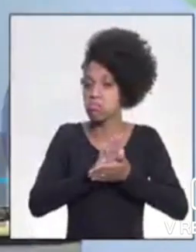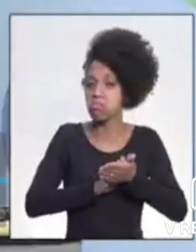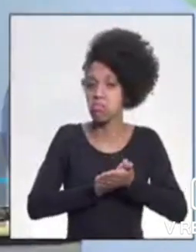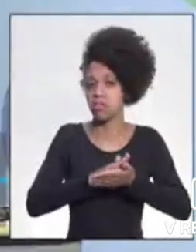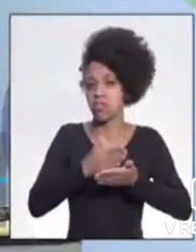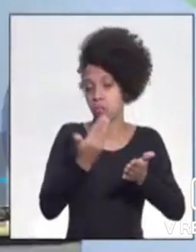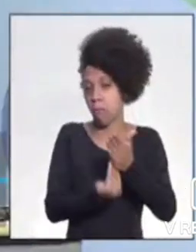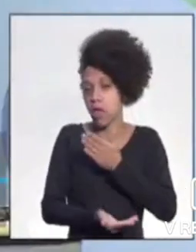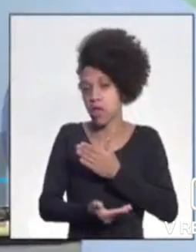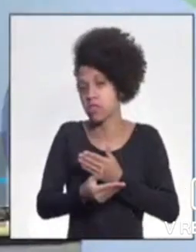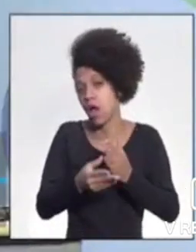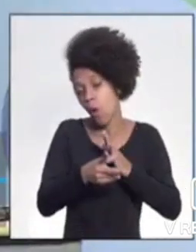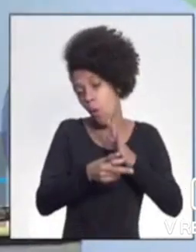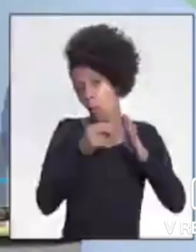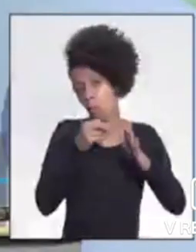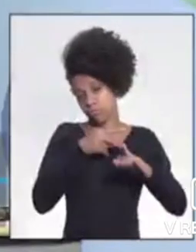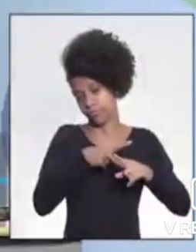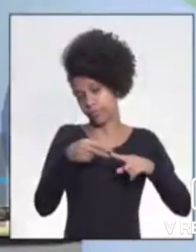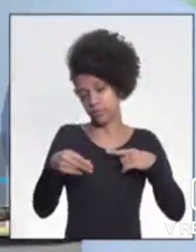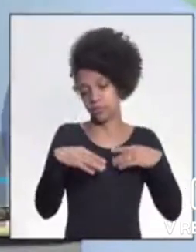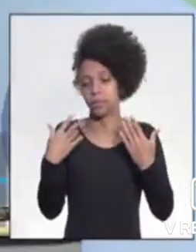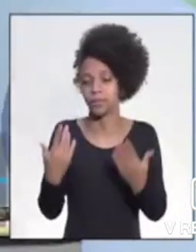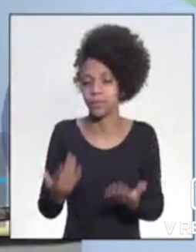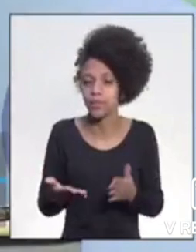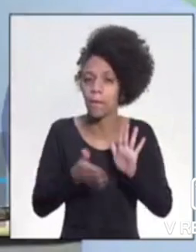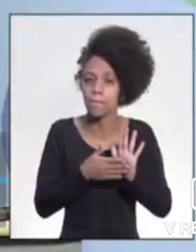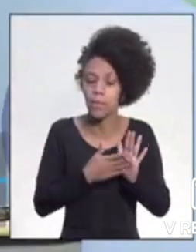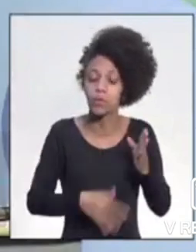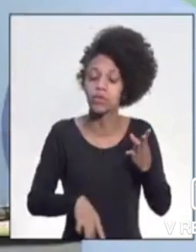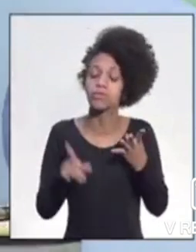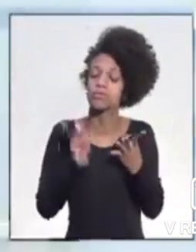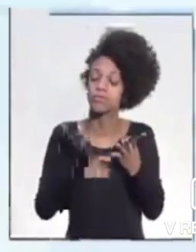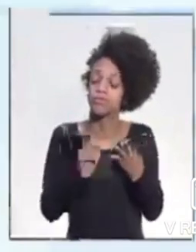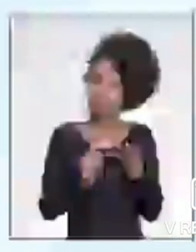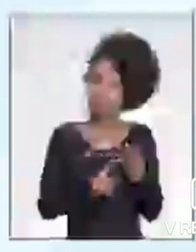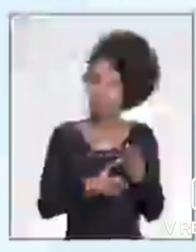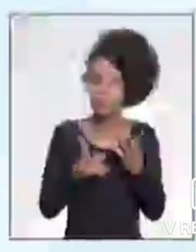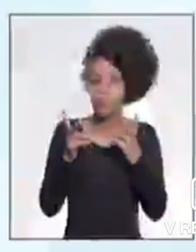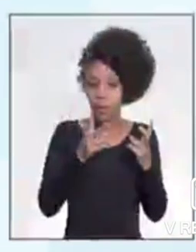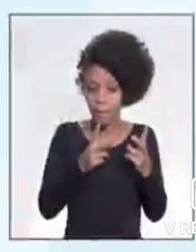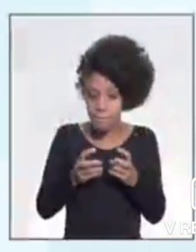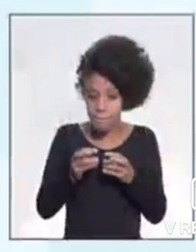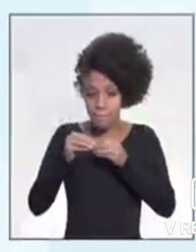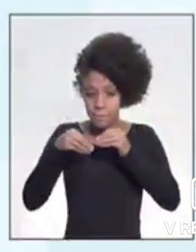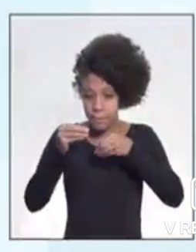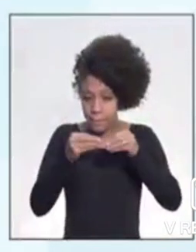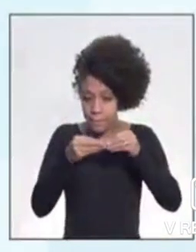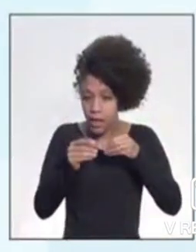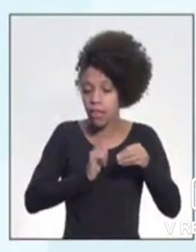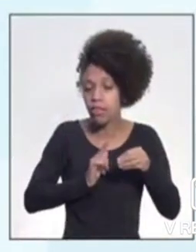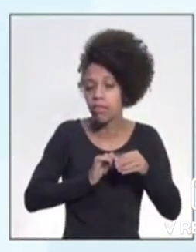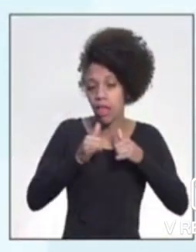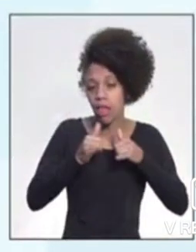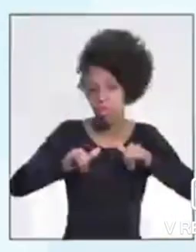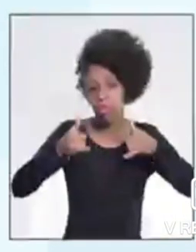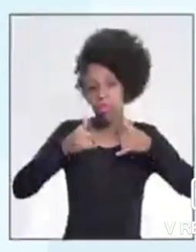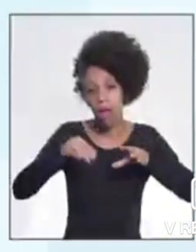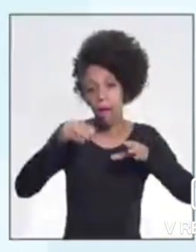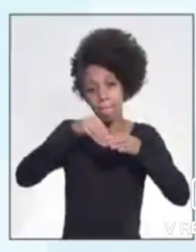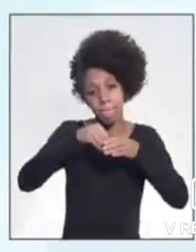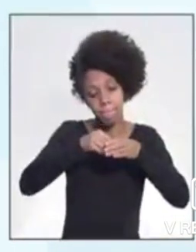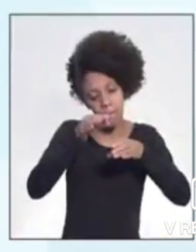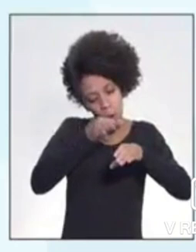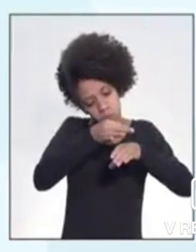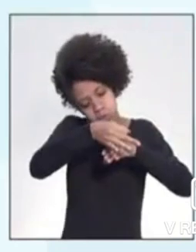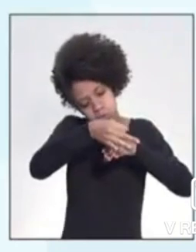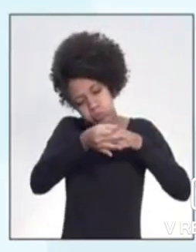essa proposta seria a de Bohr. E no quarto, percebeu que a matéria possui natureza elétrica e há a presença de partículas